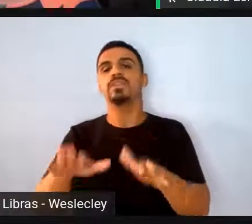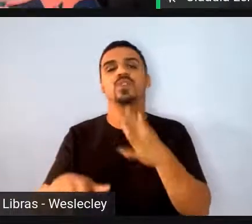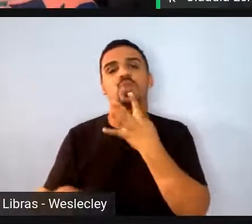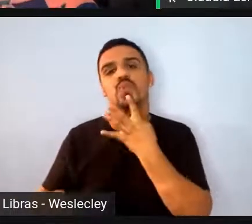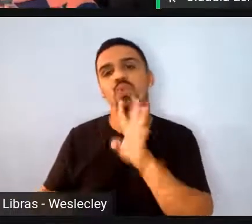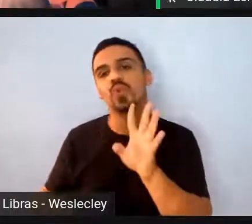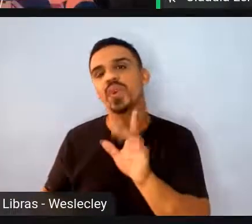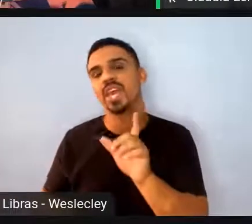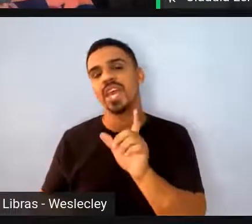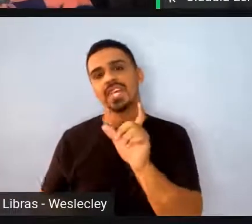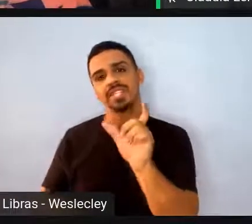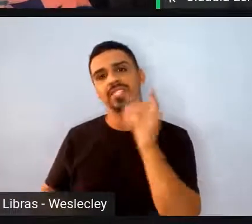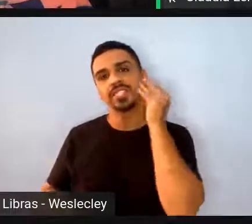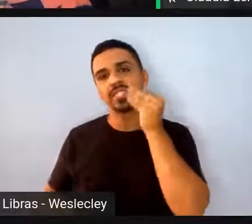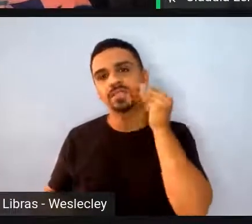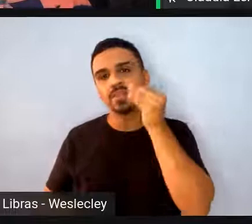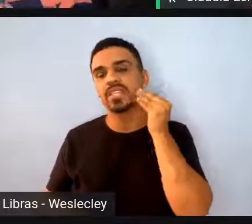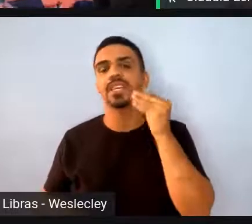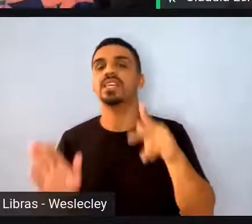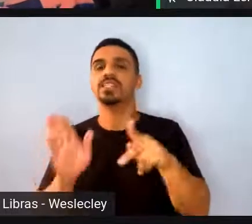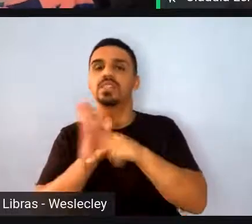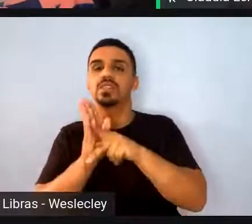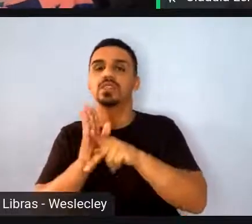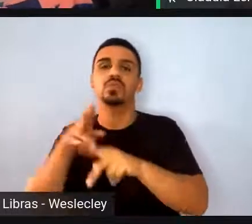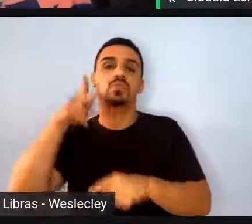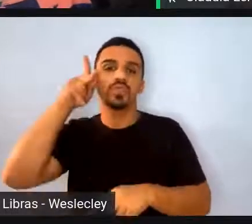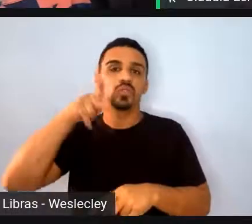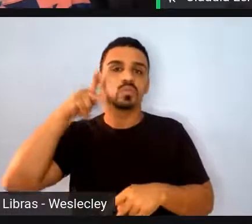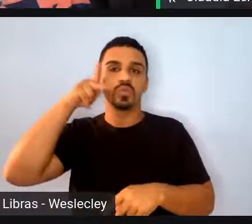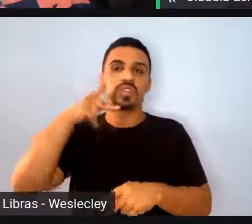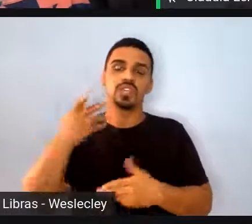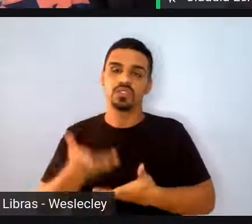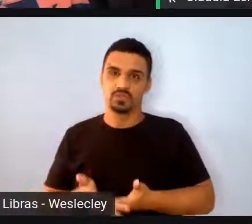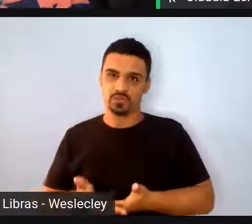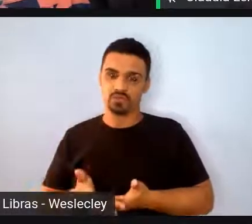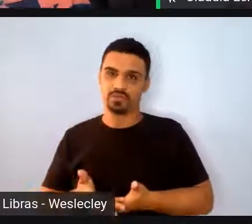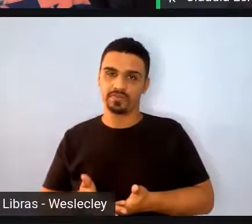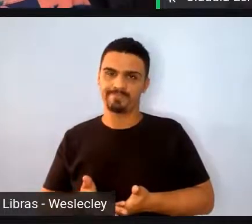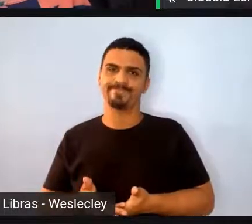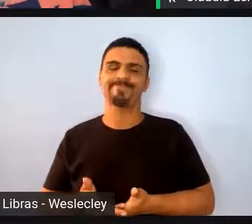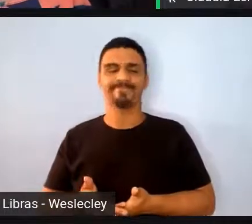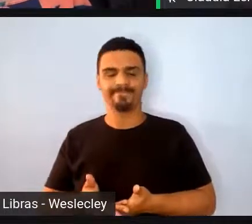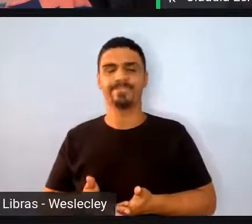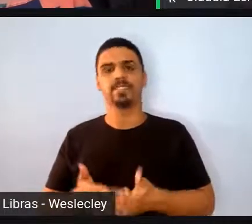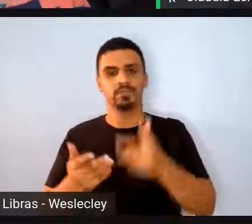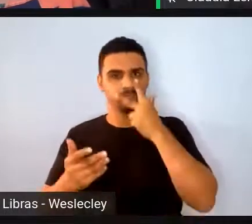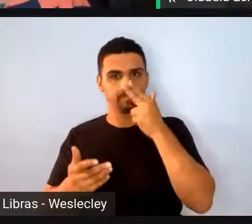vezes aqui na nossa conversa. A gente carece muito